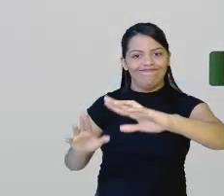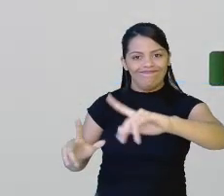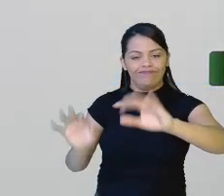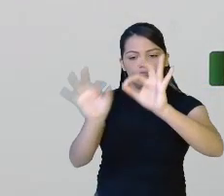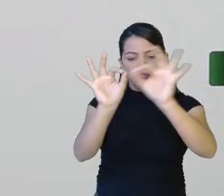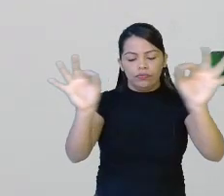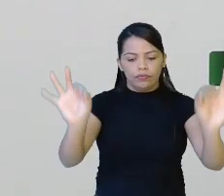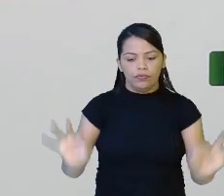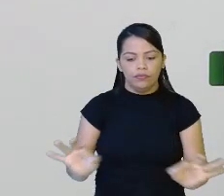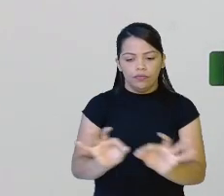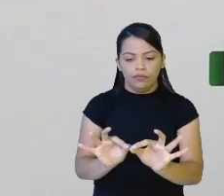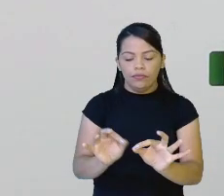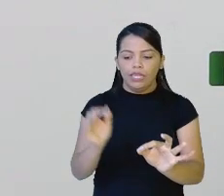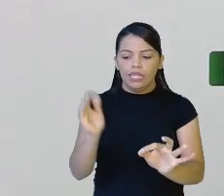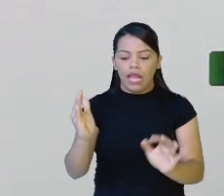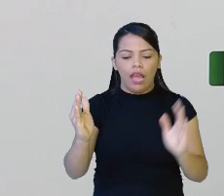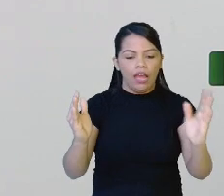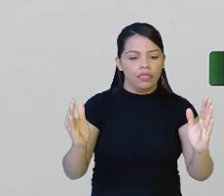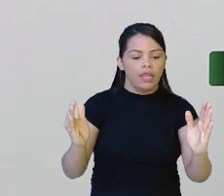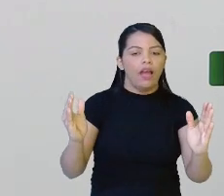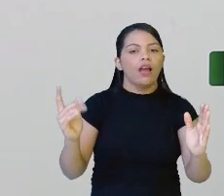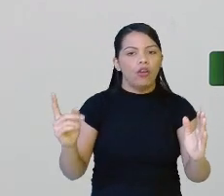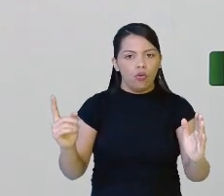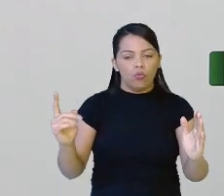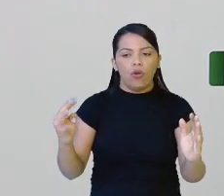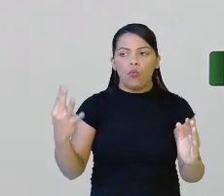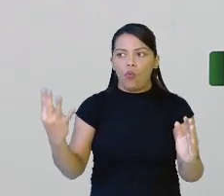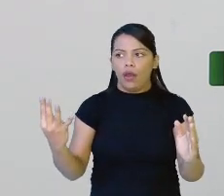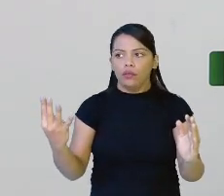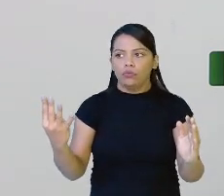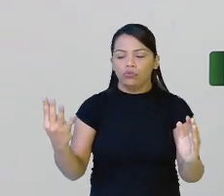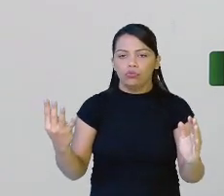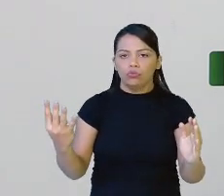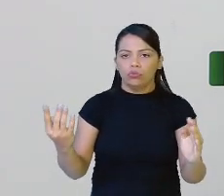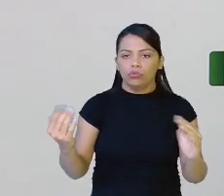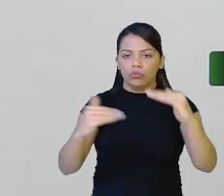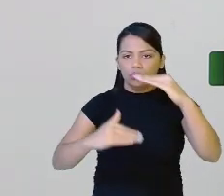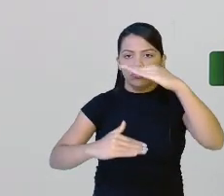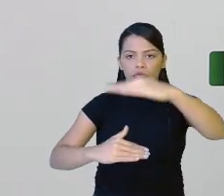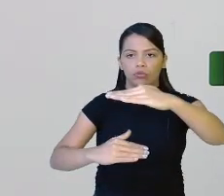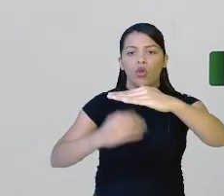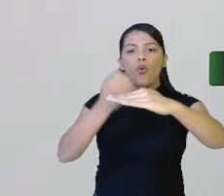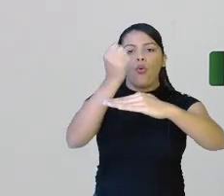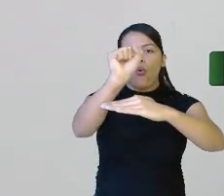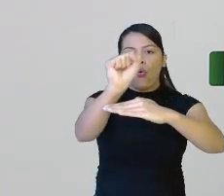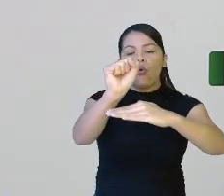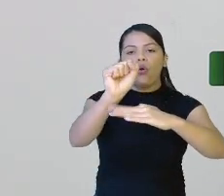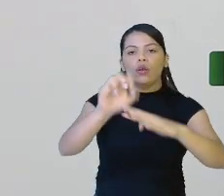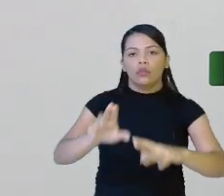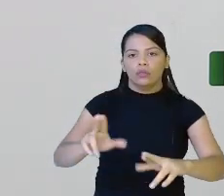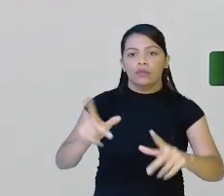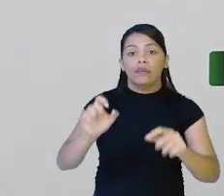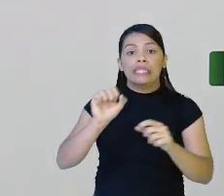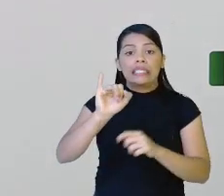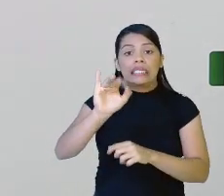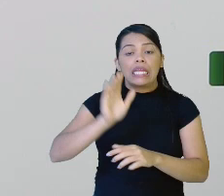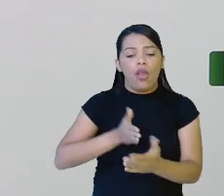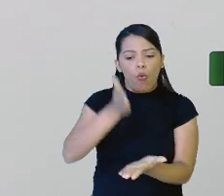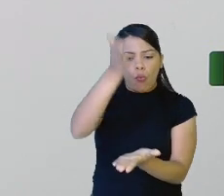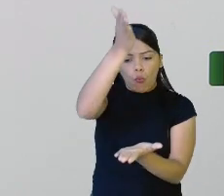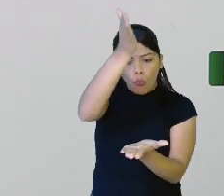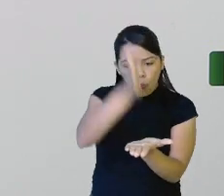outra medida. Uma curiosidade para essa figura, se eu dividir ela no meio, ela se torna